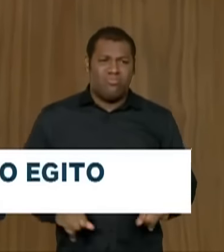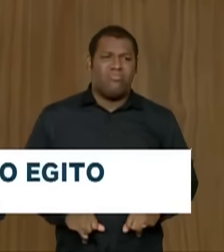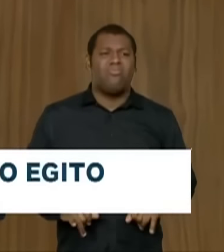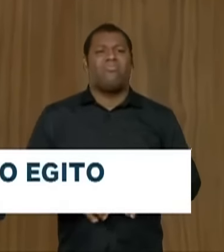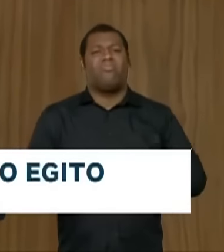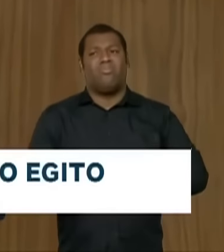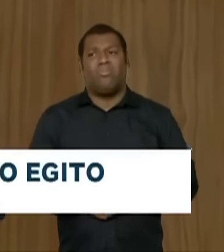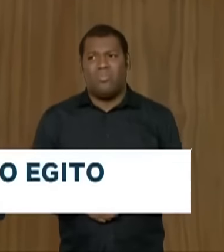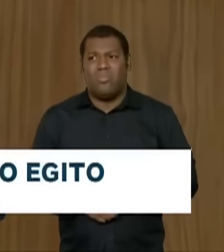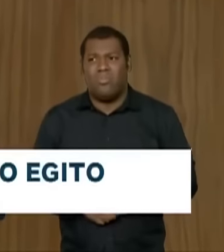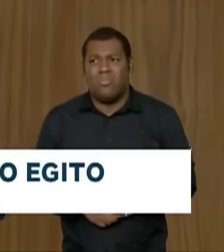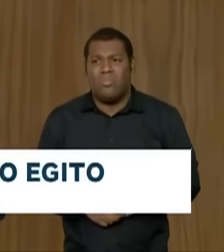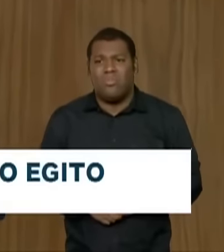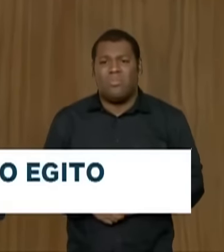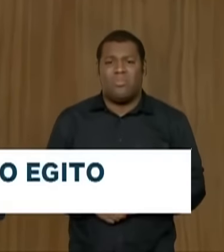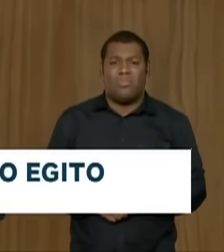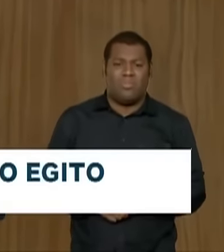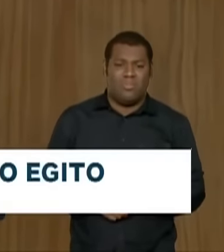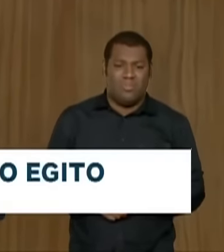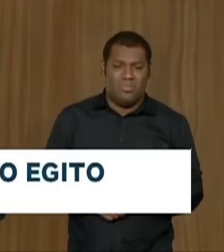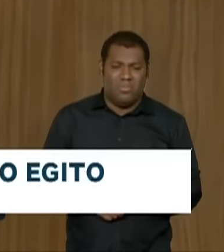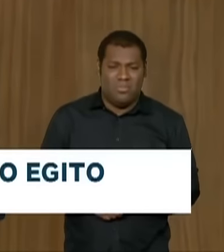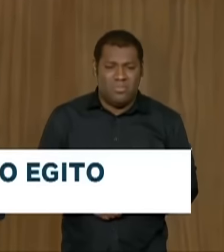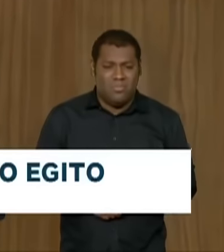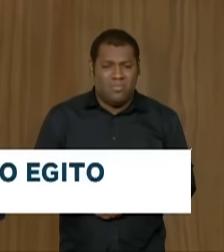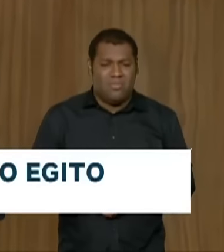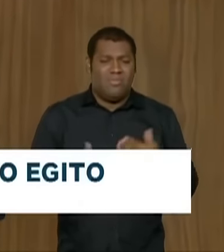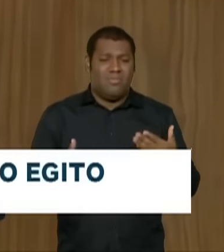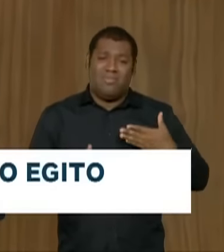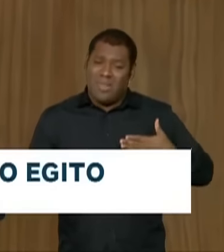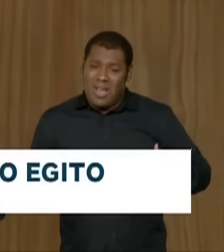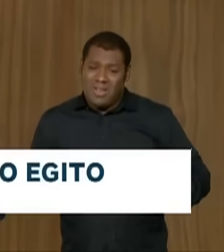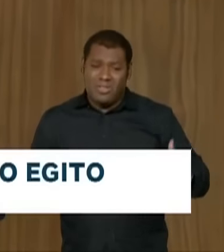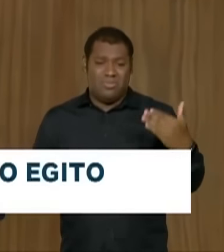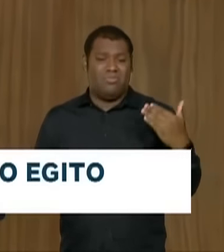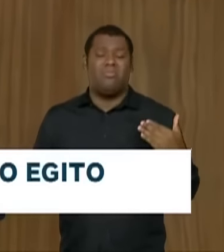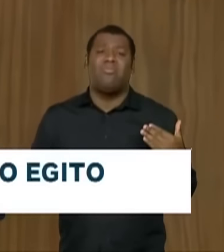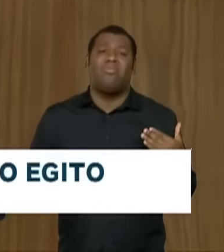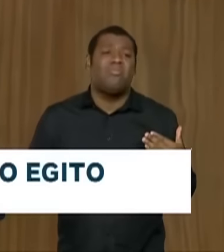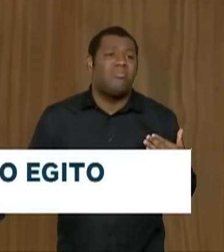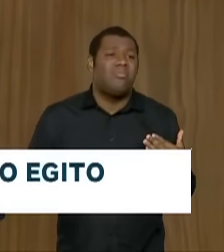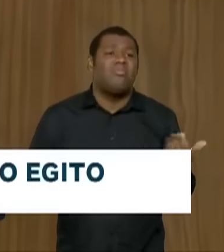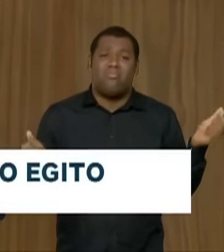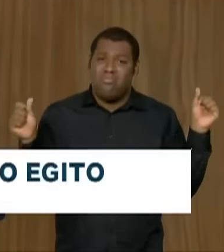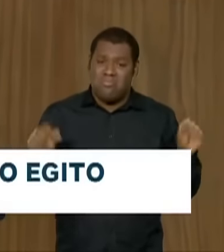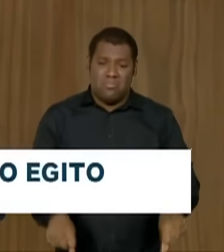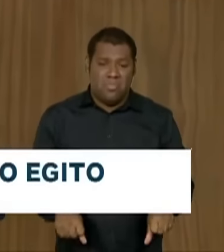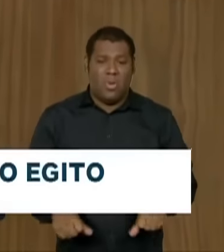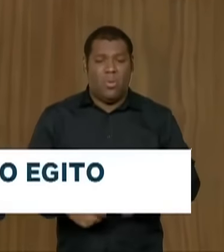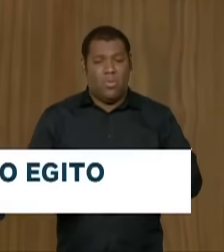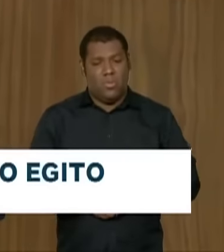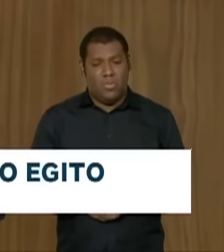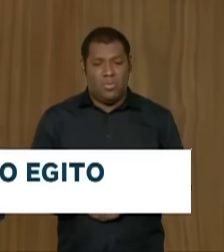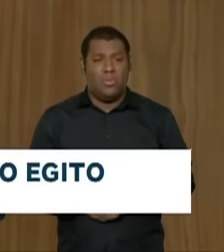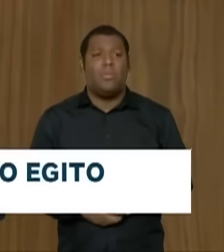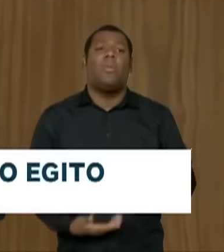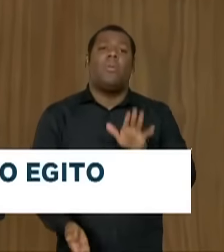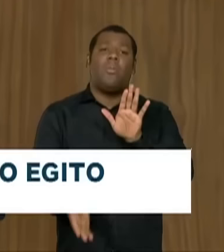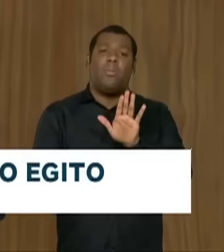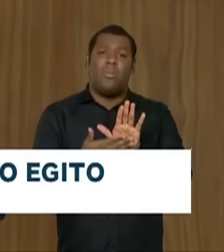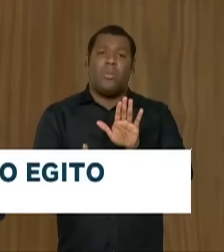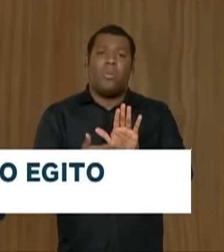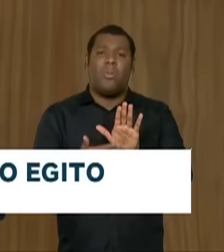Seus efeitos podem levar a cenários imprevisíveis e catastróficos. Propusemos